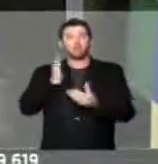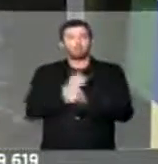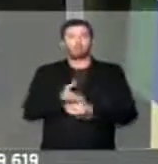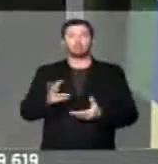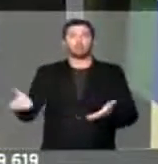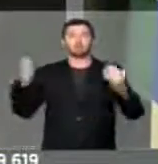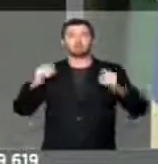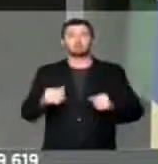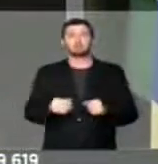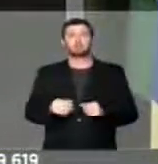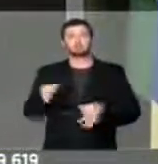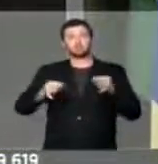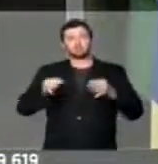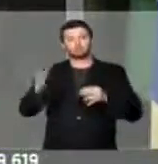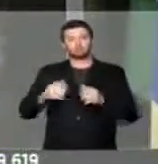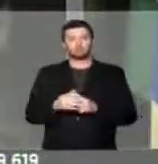seja julgado como orelha